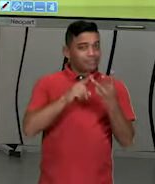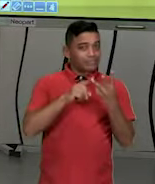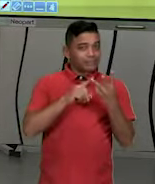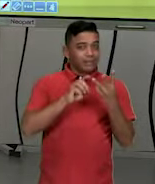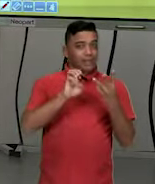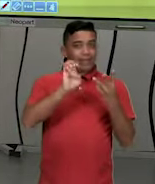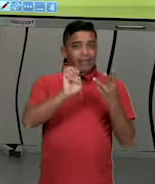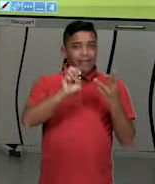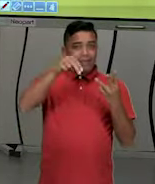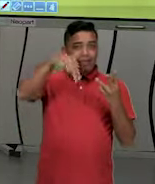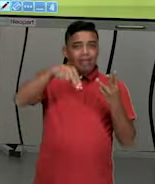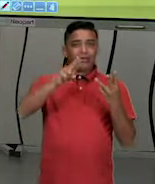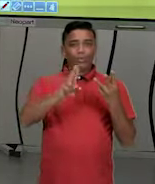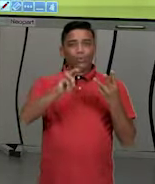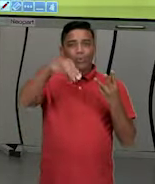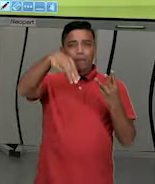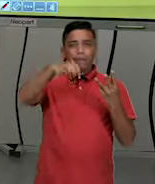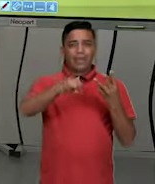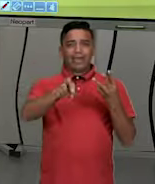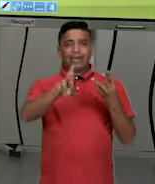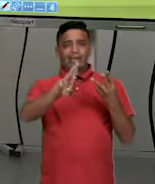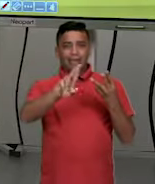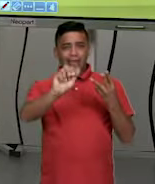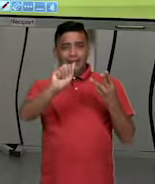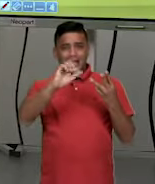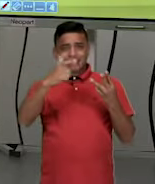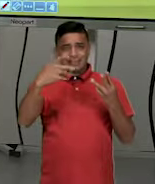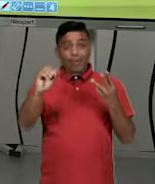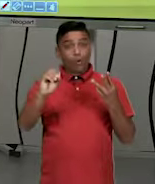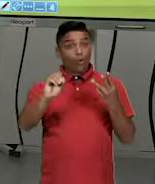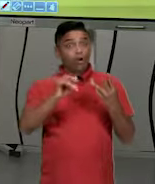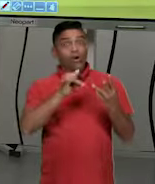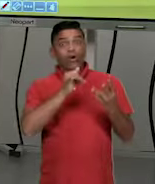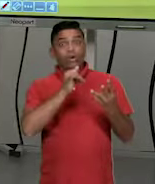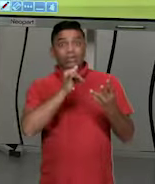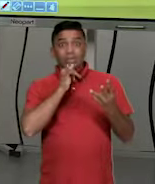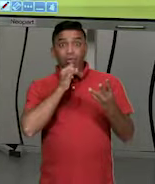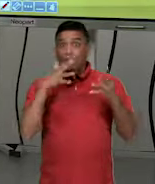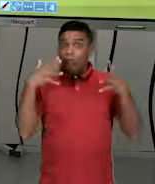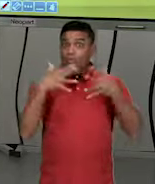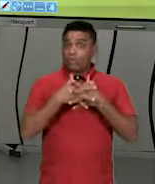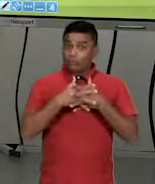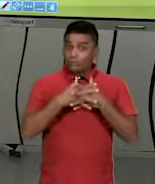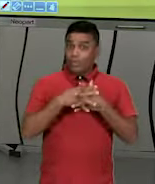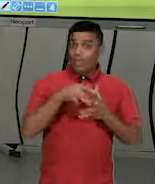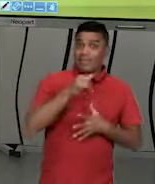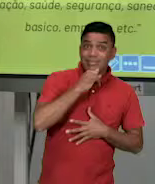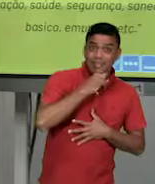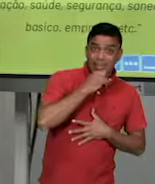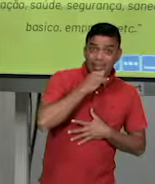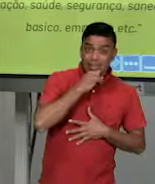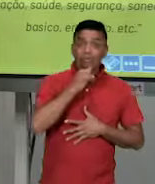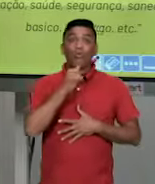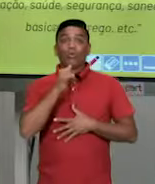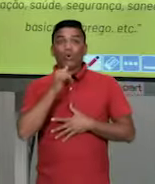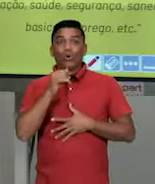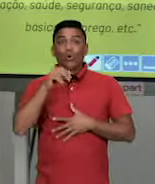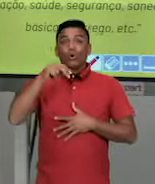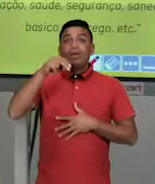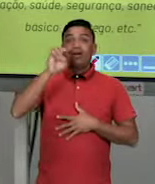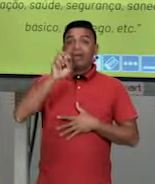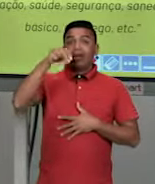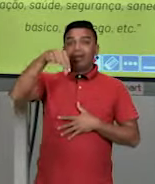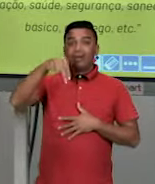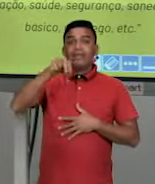enumeração. Gente, não confunda exemplificação com enumeração, são coisas diferentes, tá? A exemplificação vai